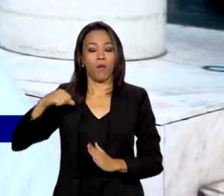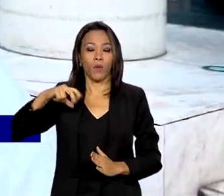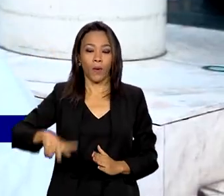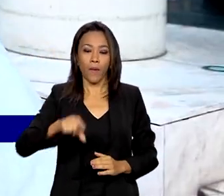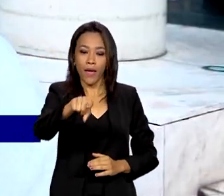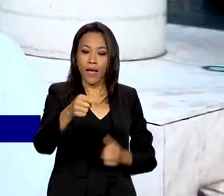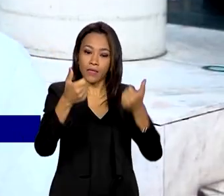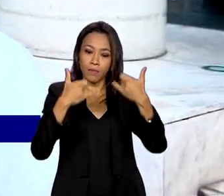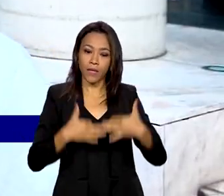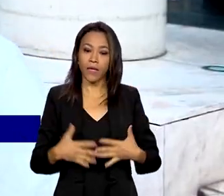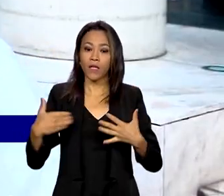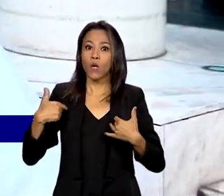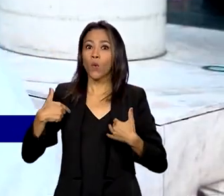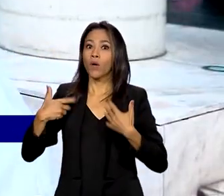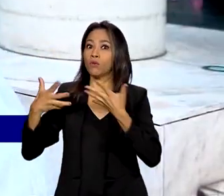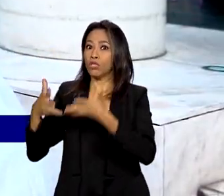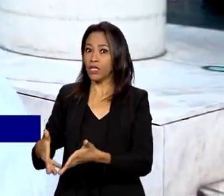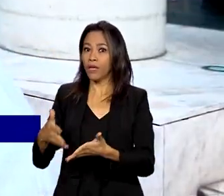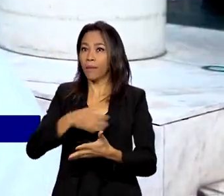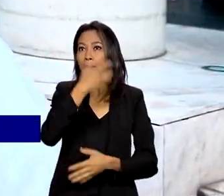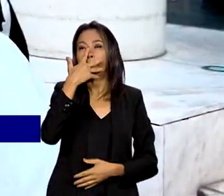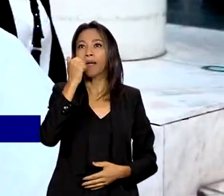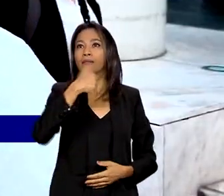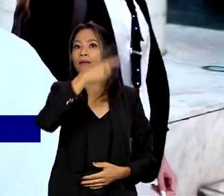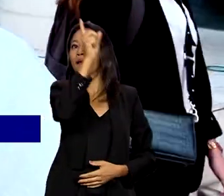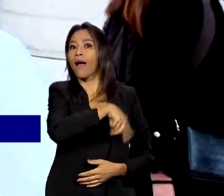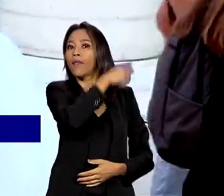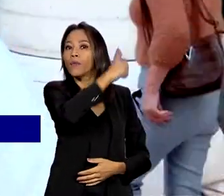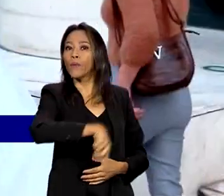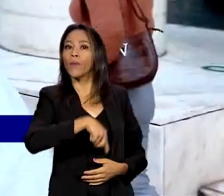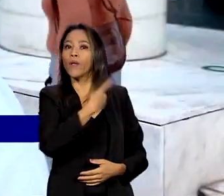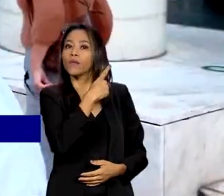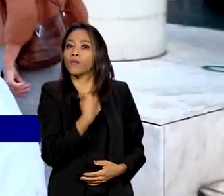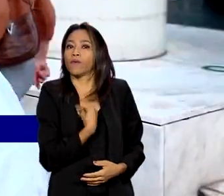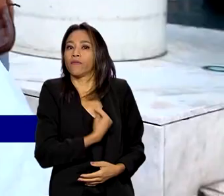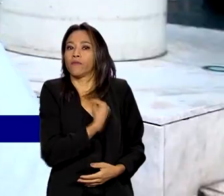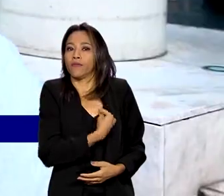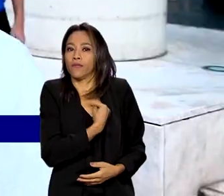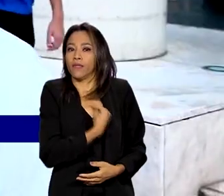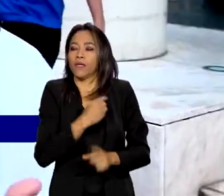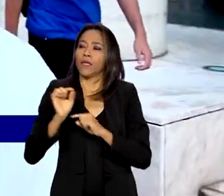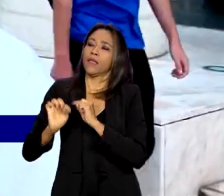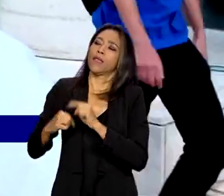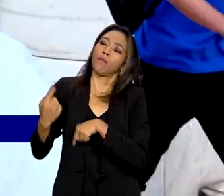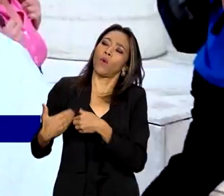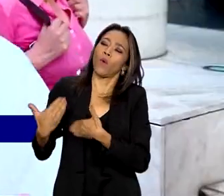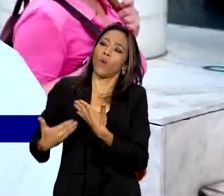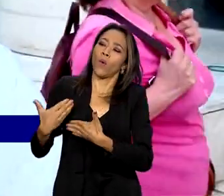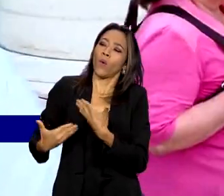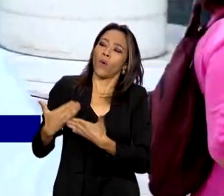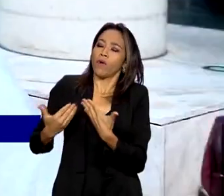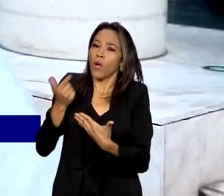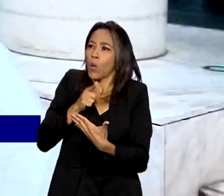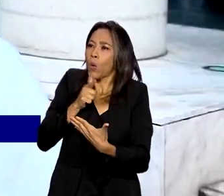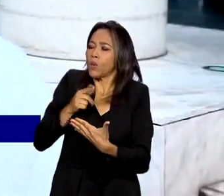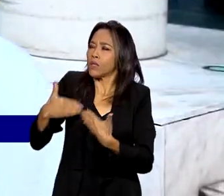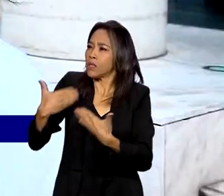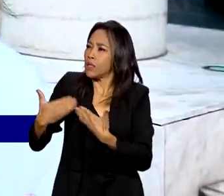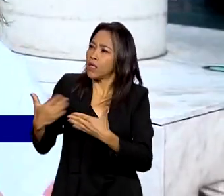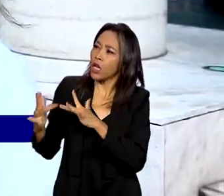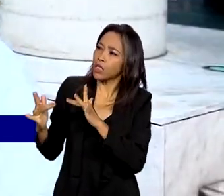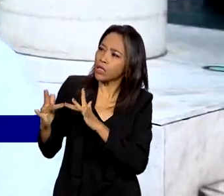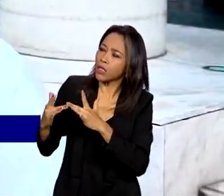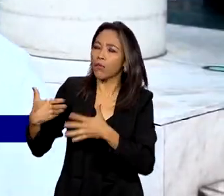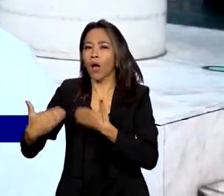aqui, você anula muito o que você era lá. Eu acho que é uma anulação no início. Só que depois você vai conquistando esse espaço com